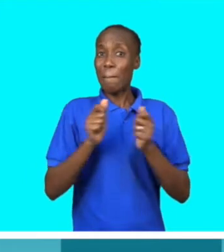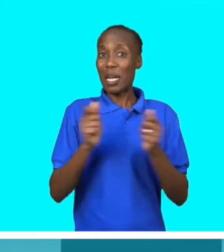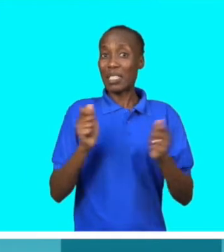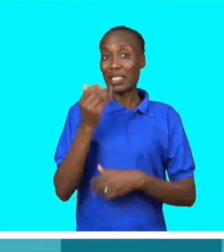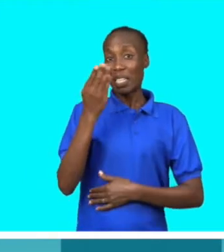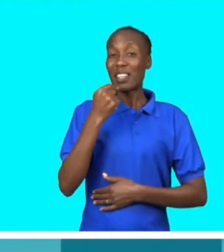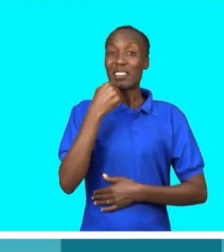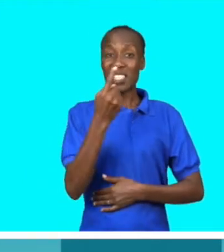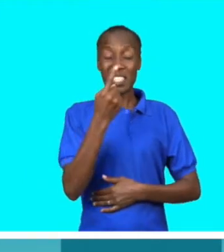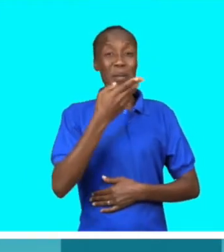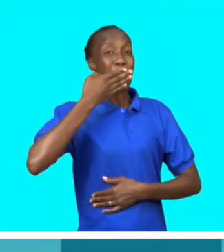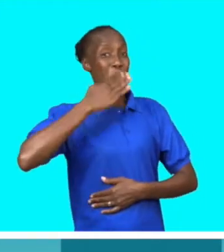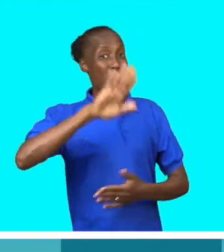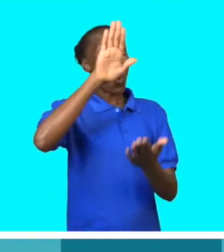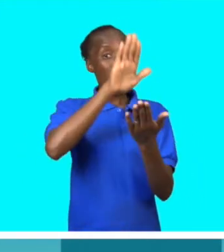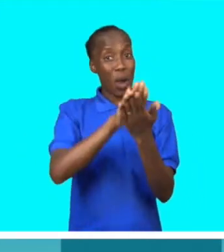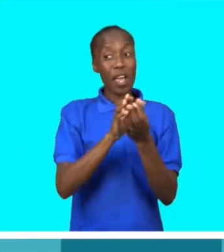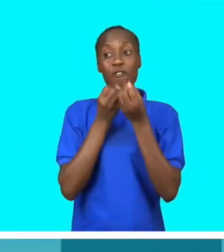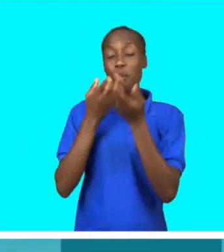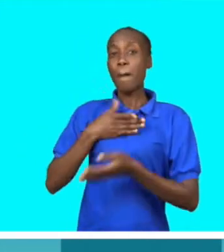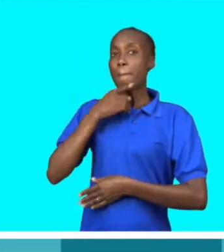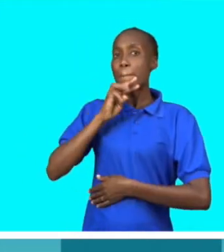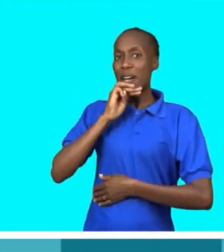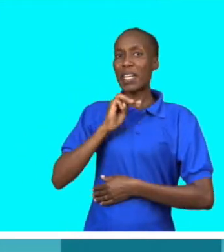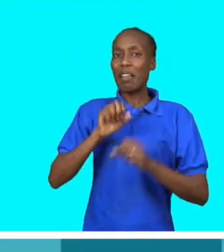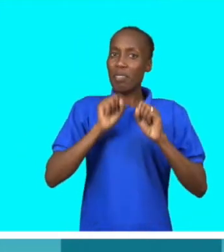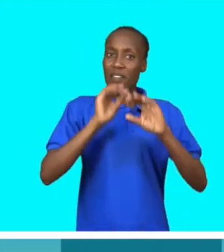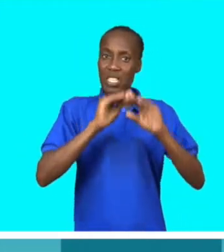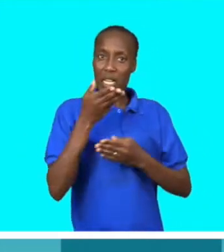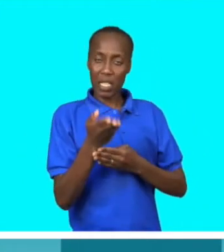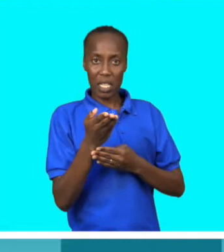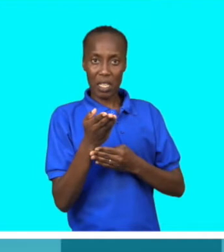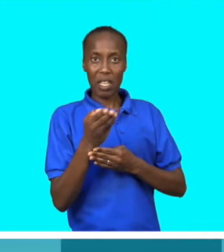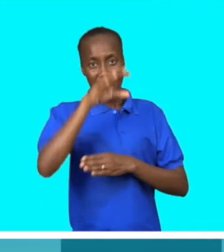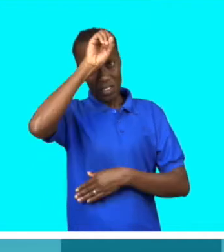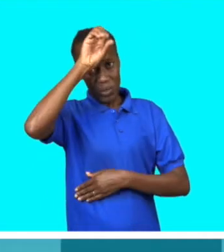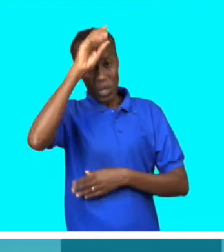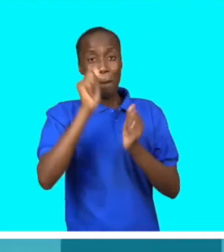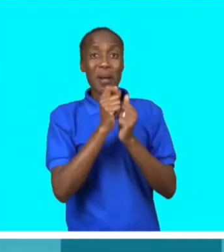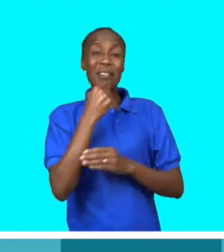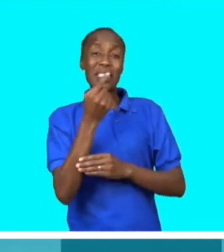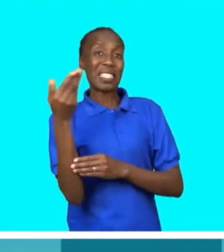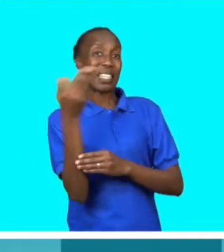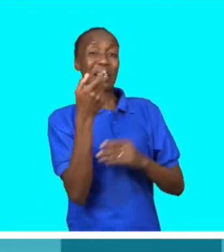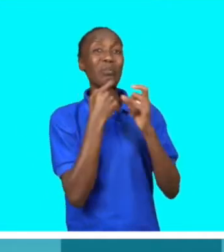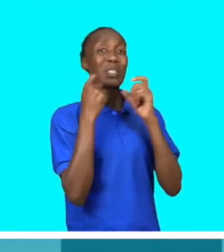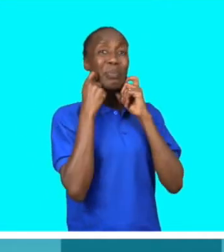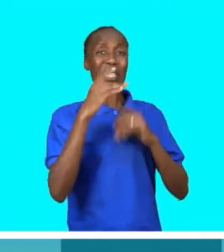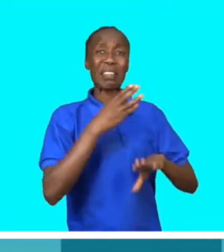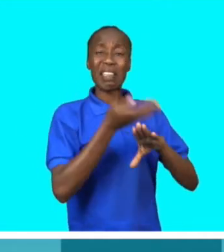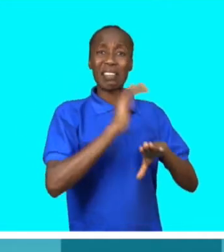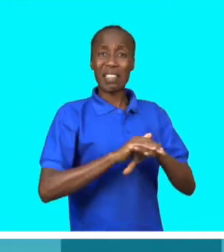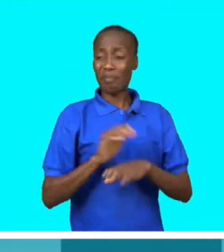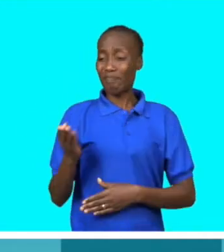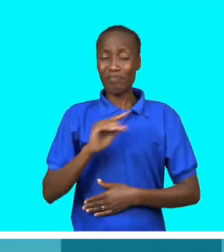eu acho que o lugar ideal para o vosso filho tem que ser cá, porque que Moçambique, quer dizer, eu subestimava muito. Eu não sei se tem